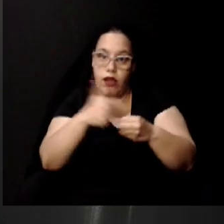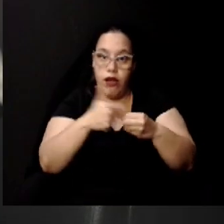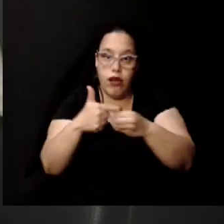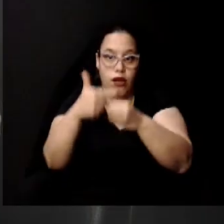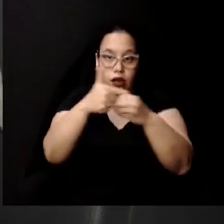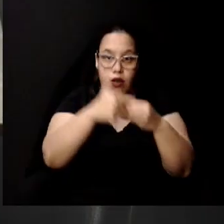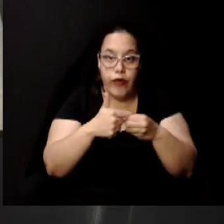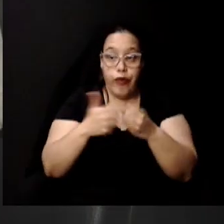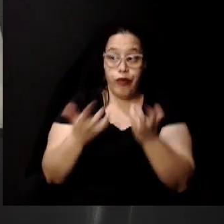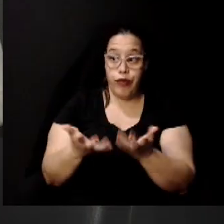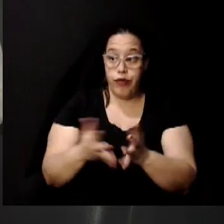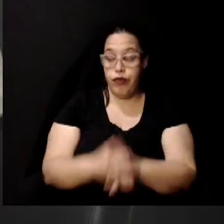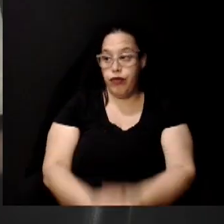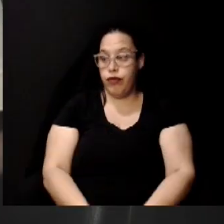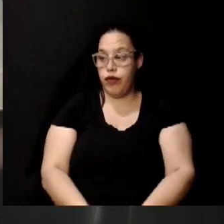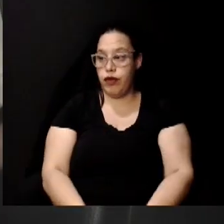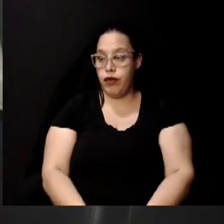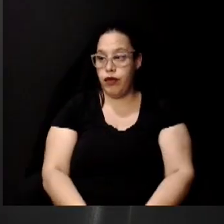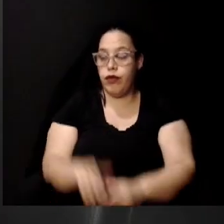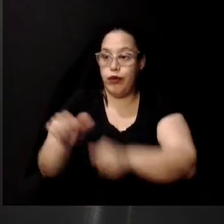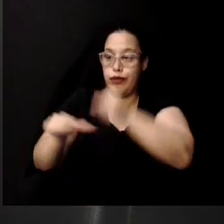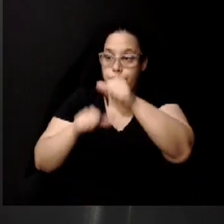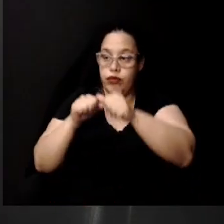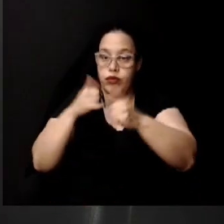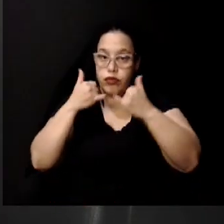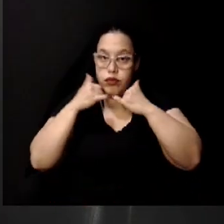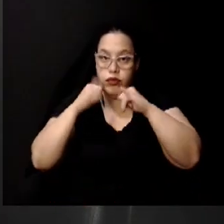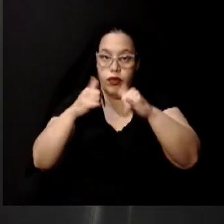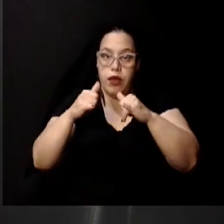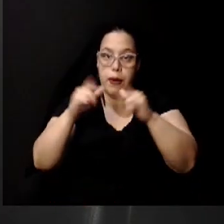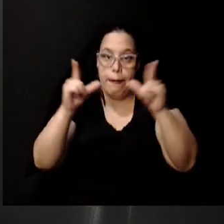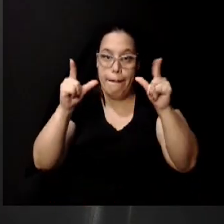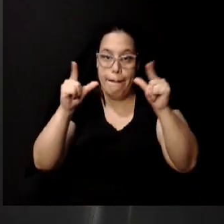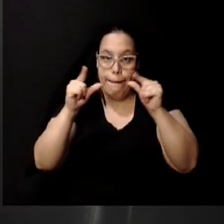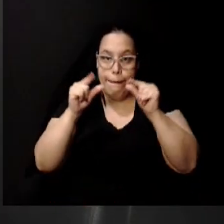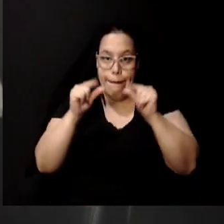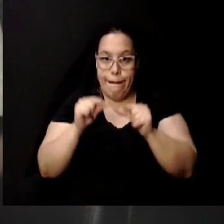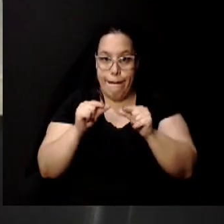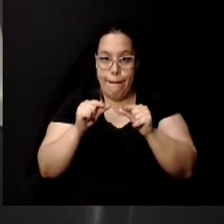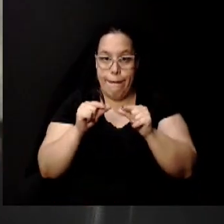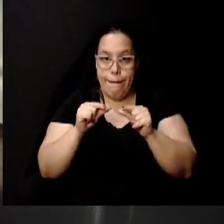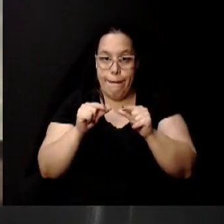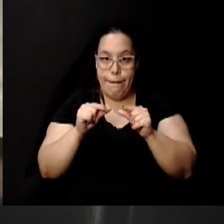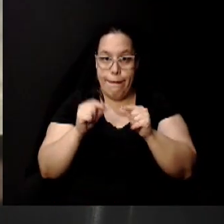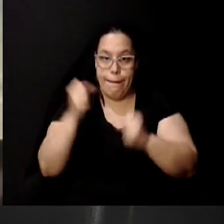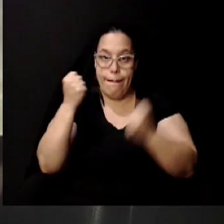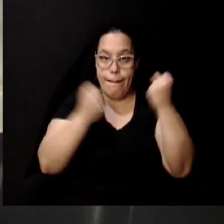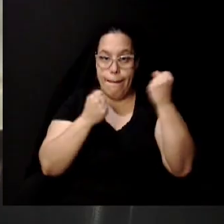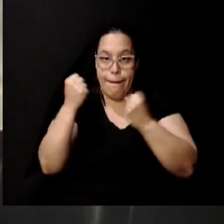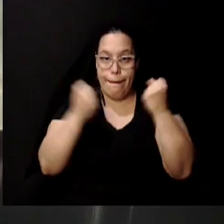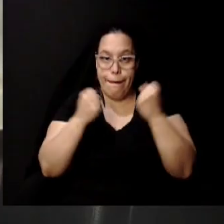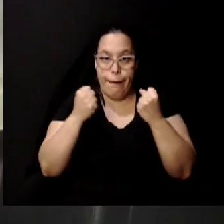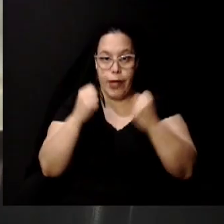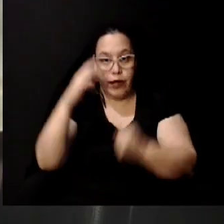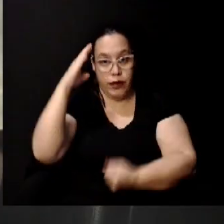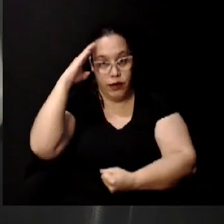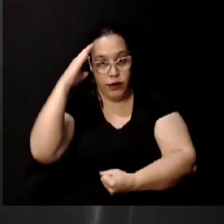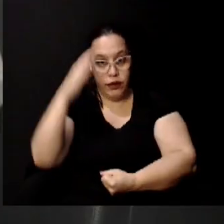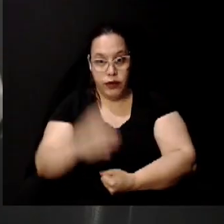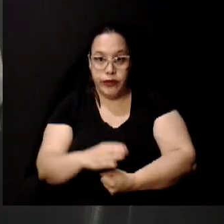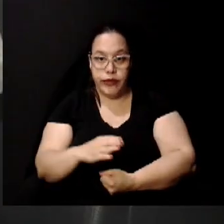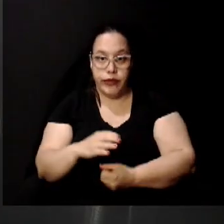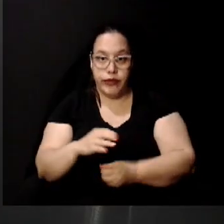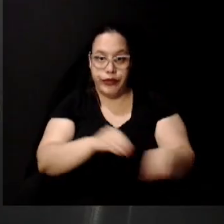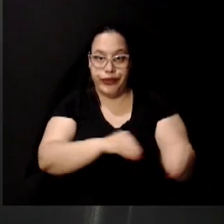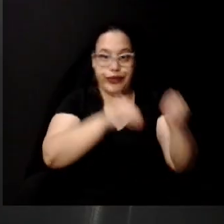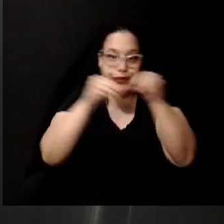né? Transição energética passa por você reduzir carro. E sabe o que eu acho que é o principal elemento da transição energética?